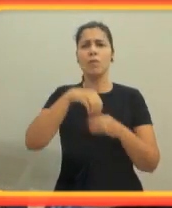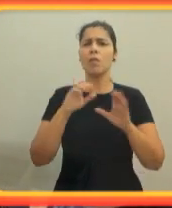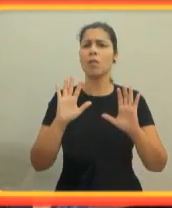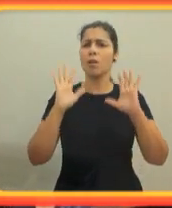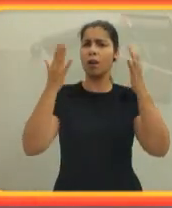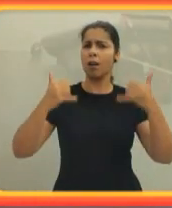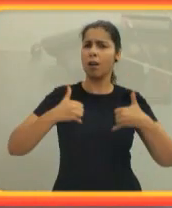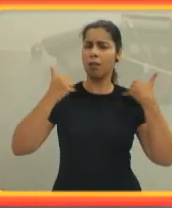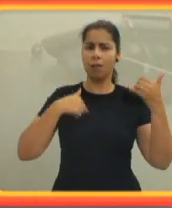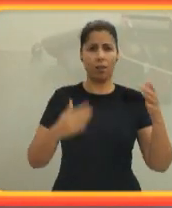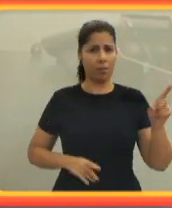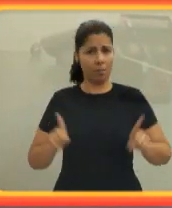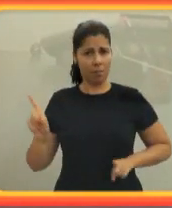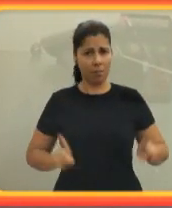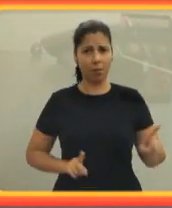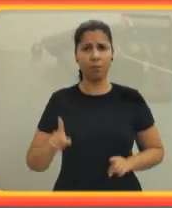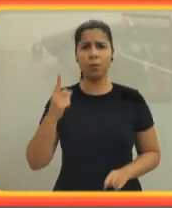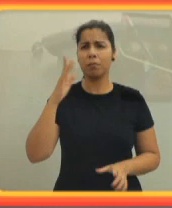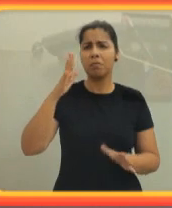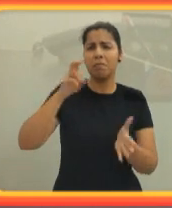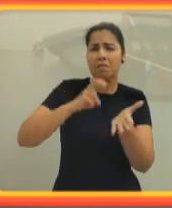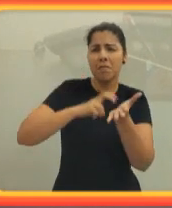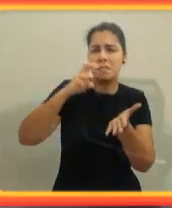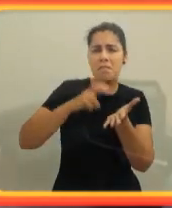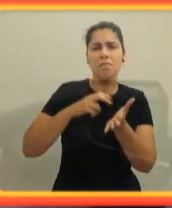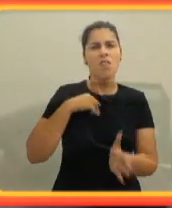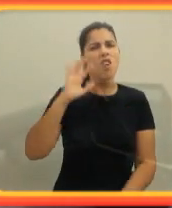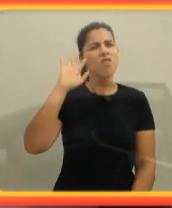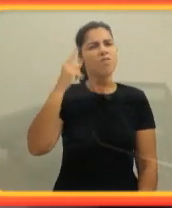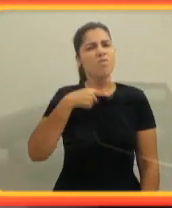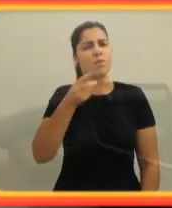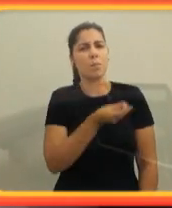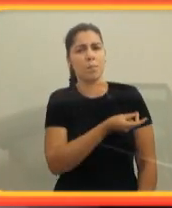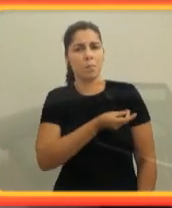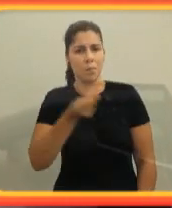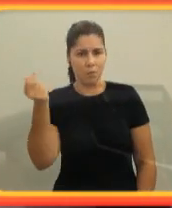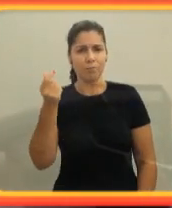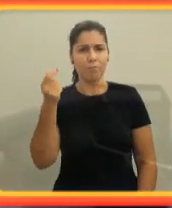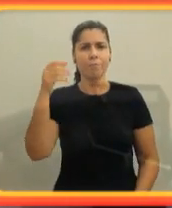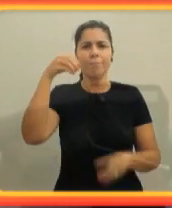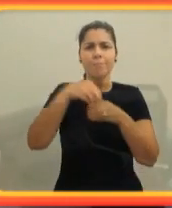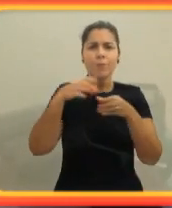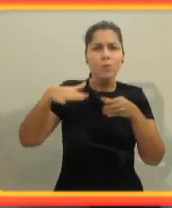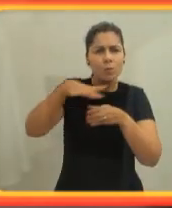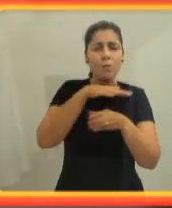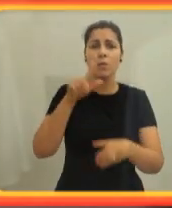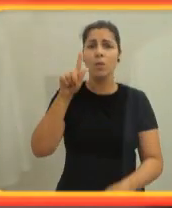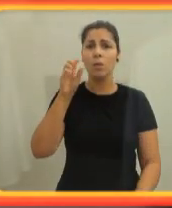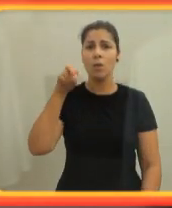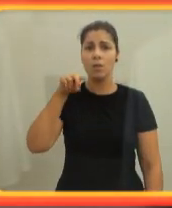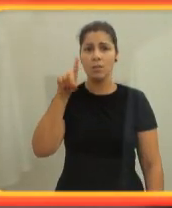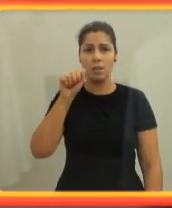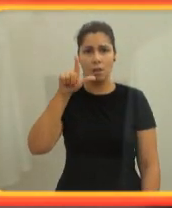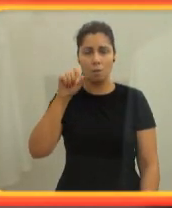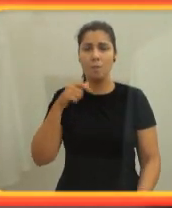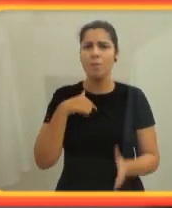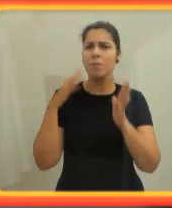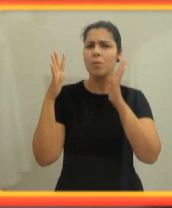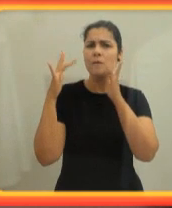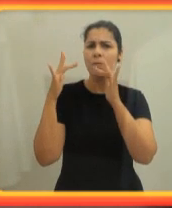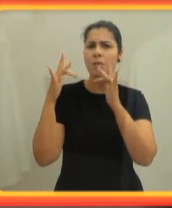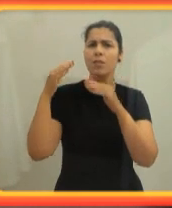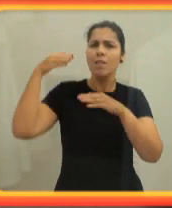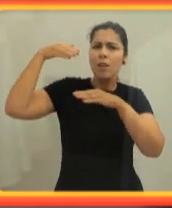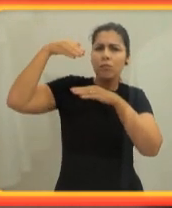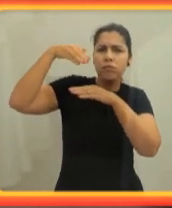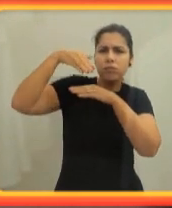Era o ano de 1991 e estávamos comemorando o aniversário da minha prima. À 1 da manhã, decidimos ir embora e